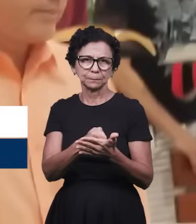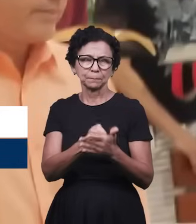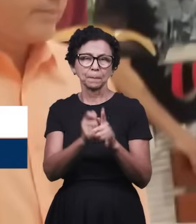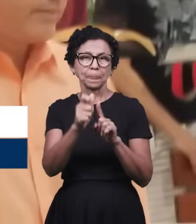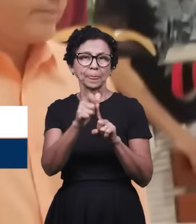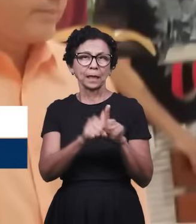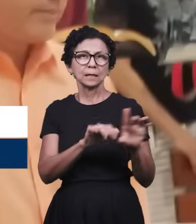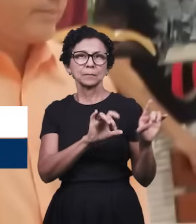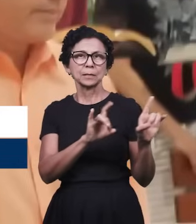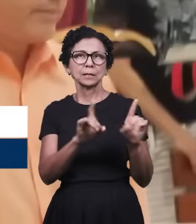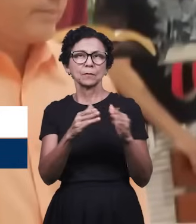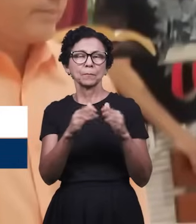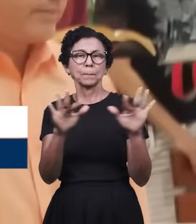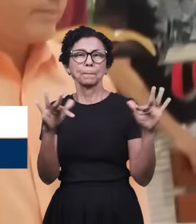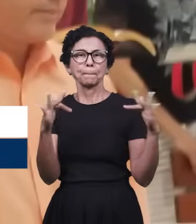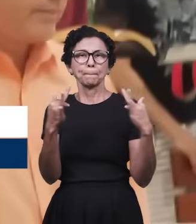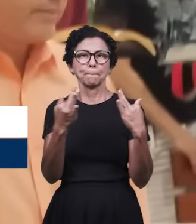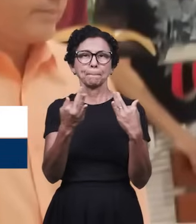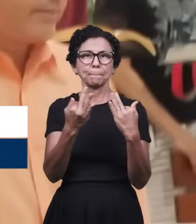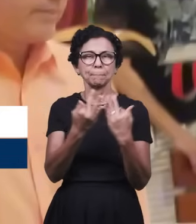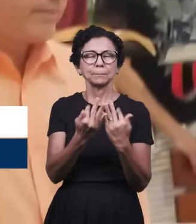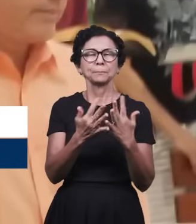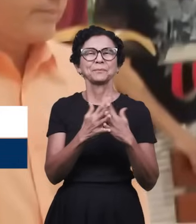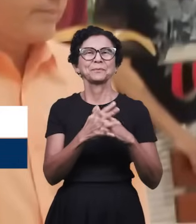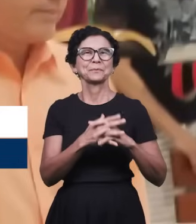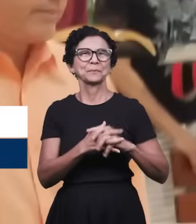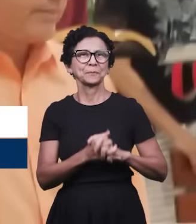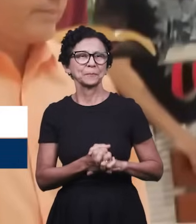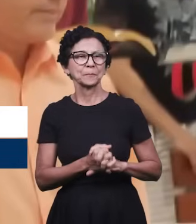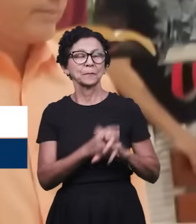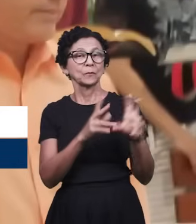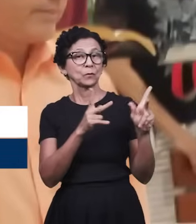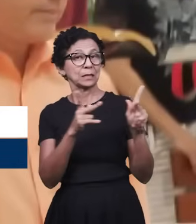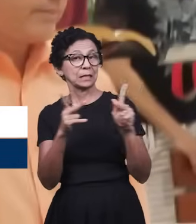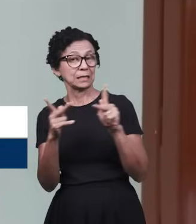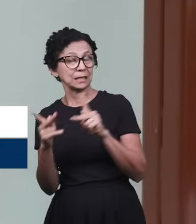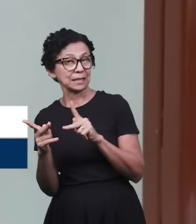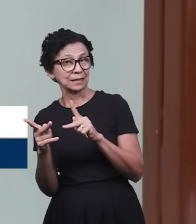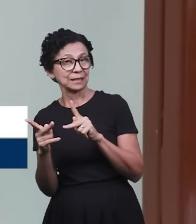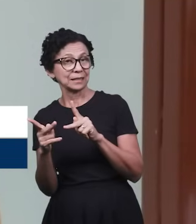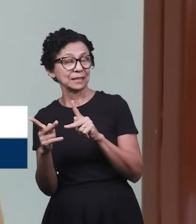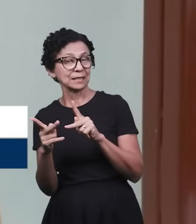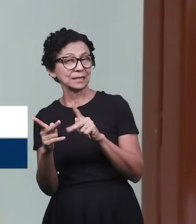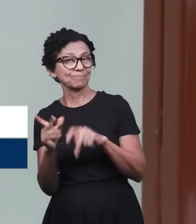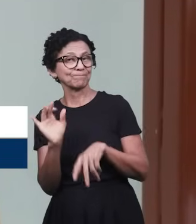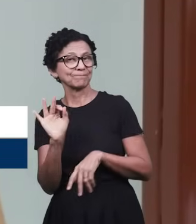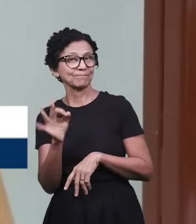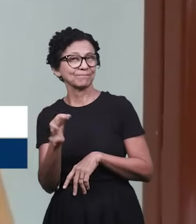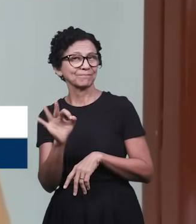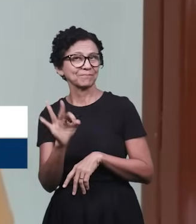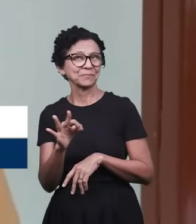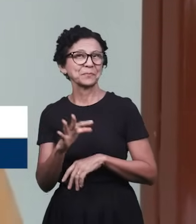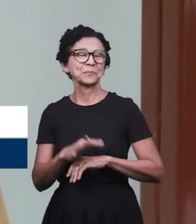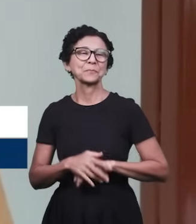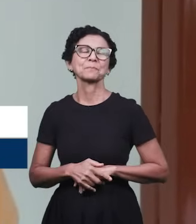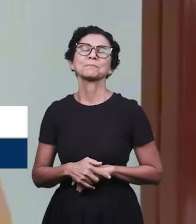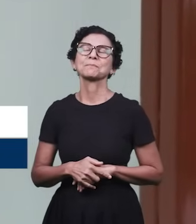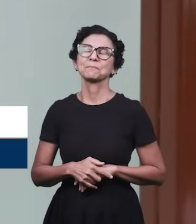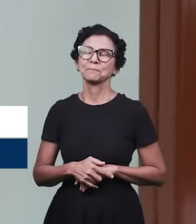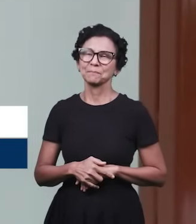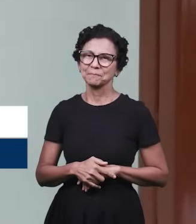voltado à família, aos lares, às visitas. E com certeza nós teremos